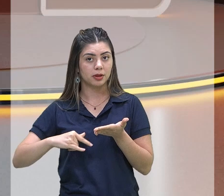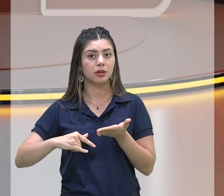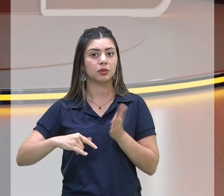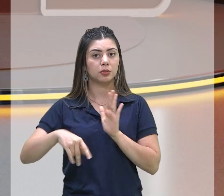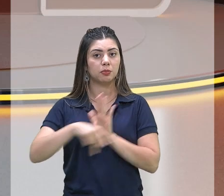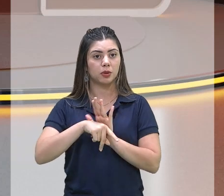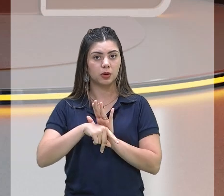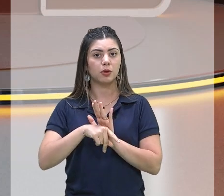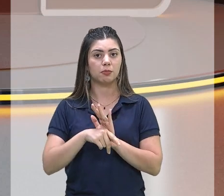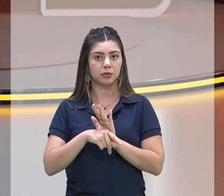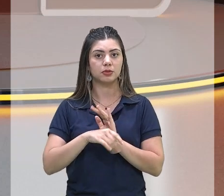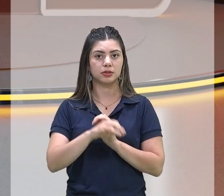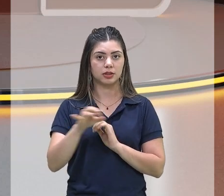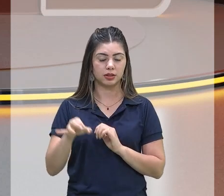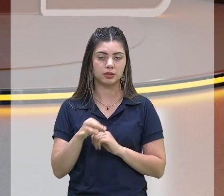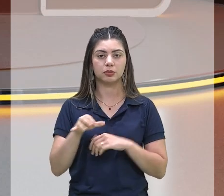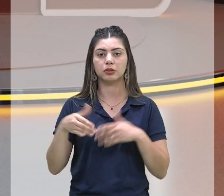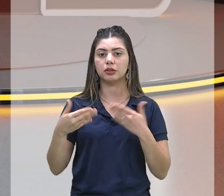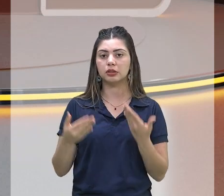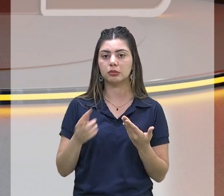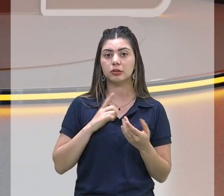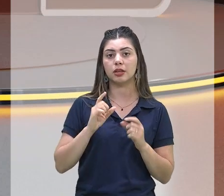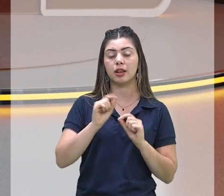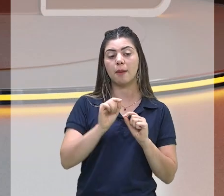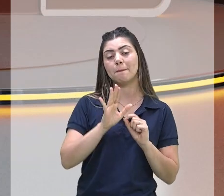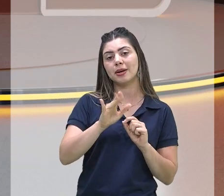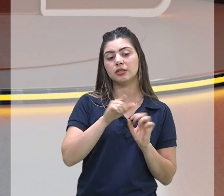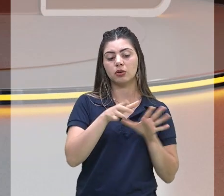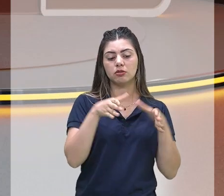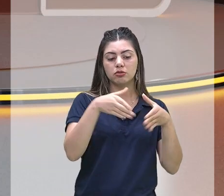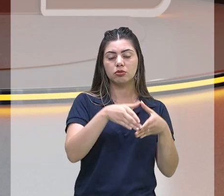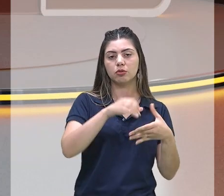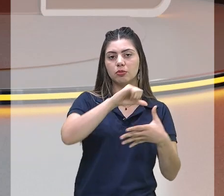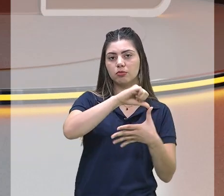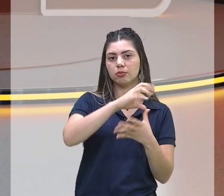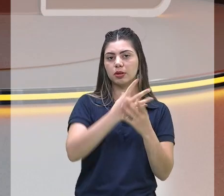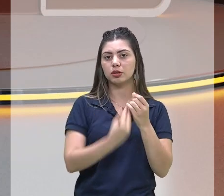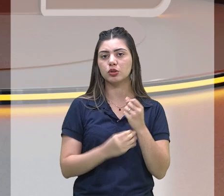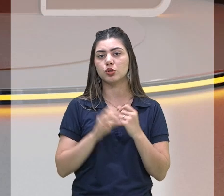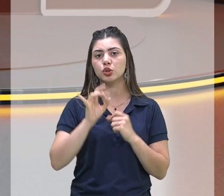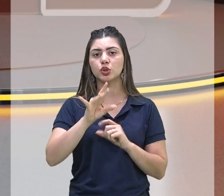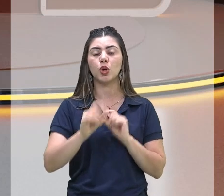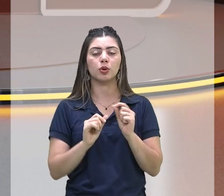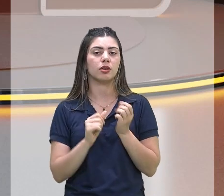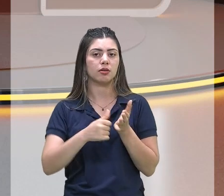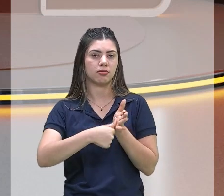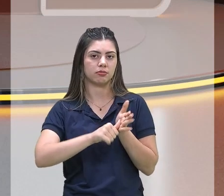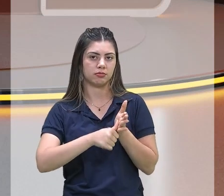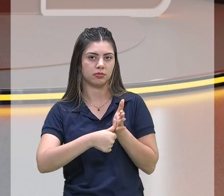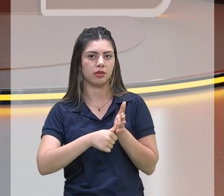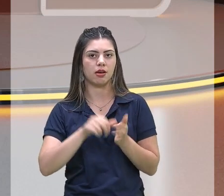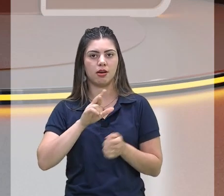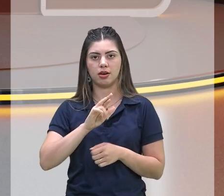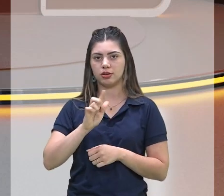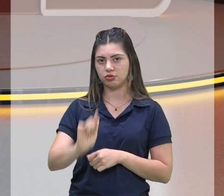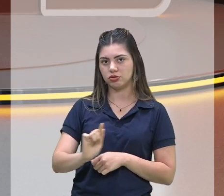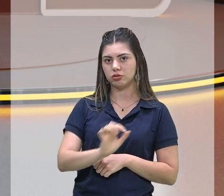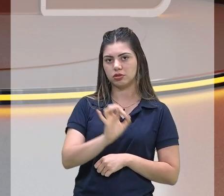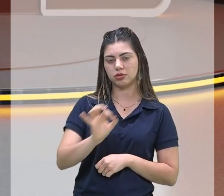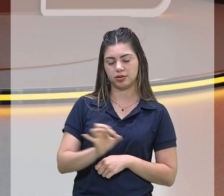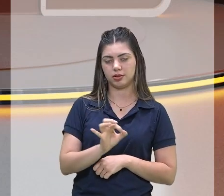né? Entre os países membros do Mercosul vai precisar de o quê? Do documento, o registro geral, né? O